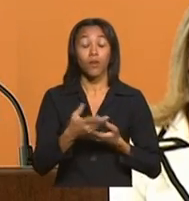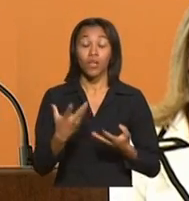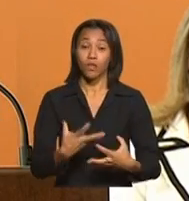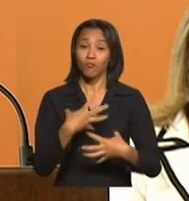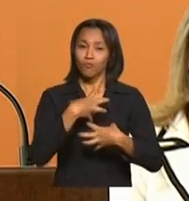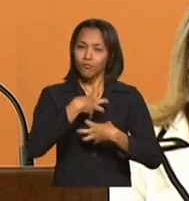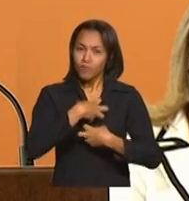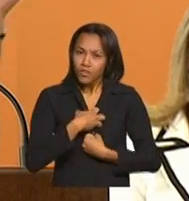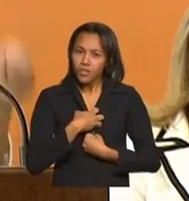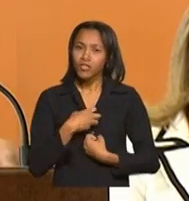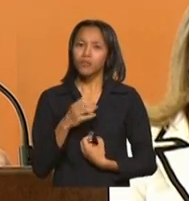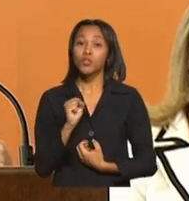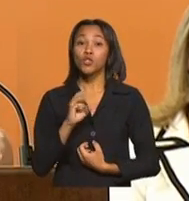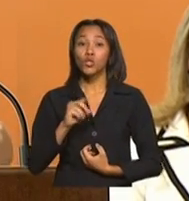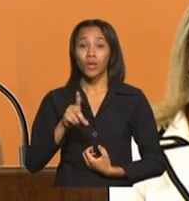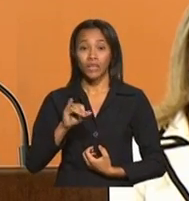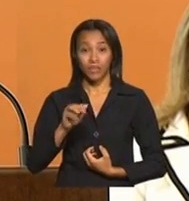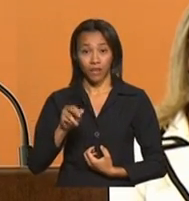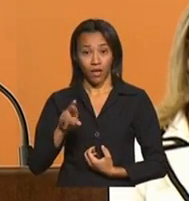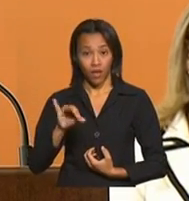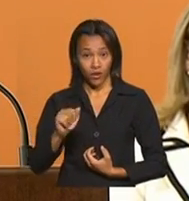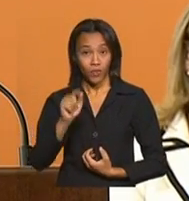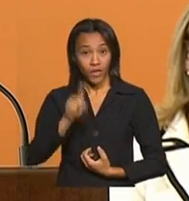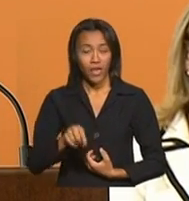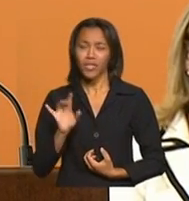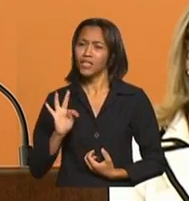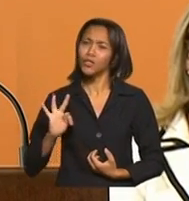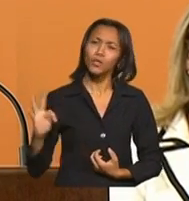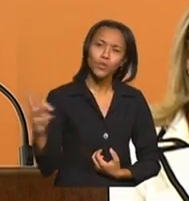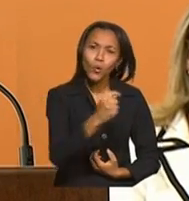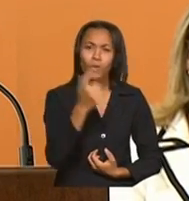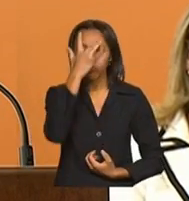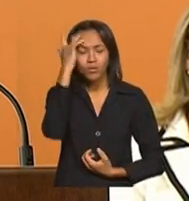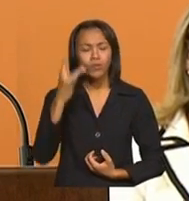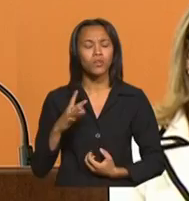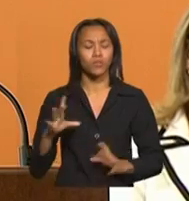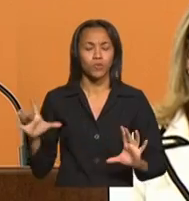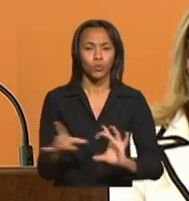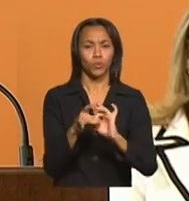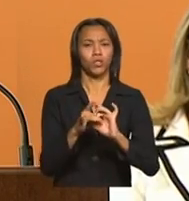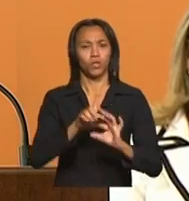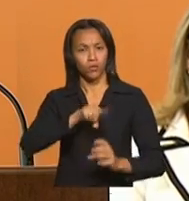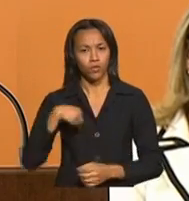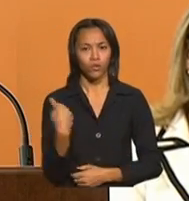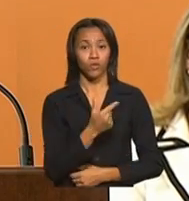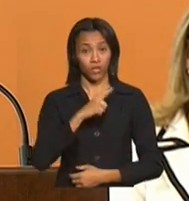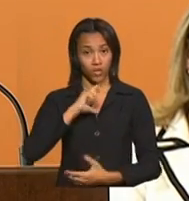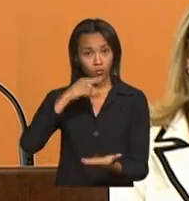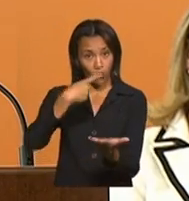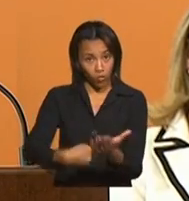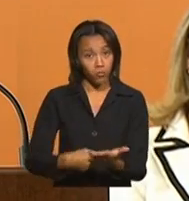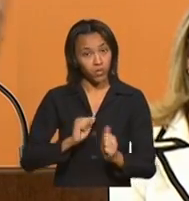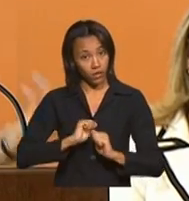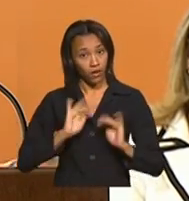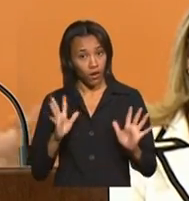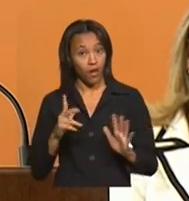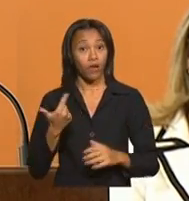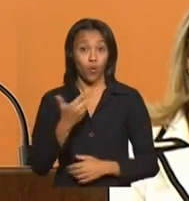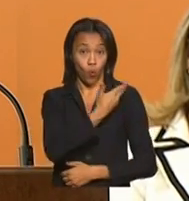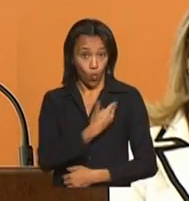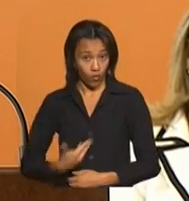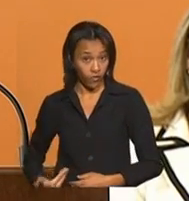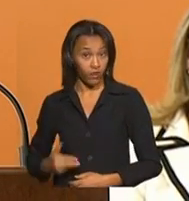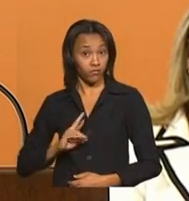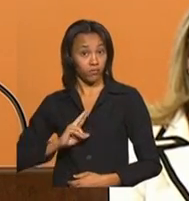solidária, espontânea, voluntária, em que todos nós nos comprometamos, obviamente, o governo de